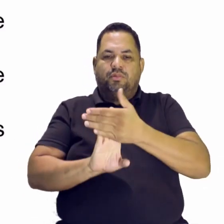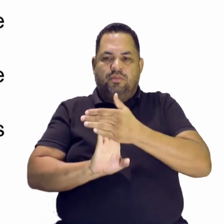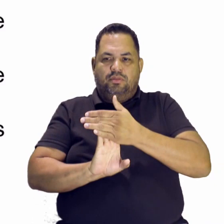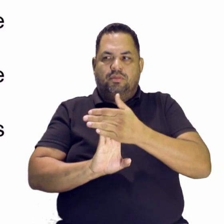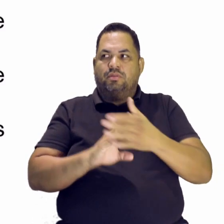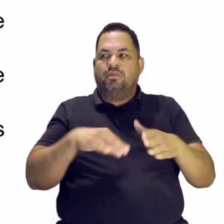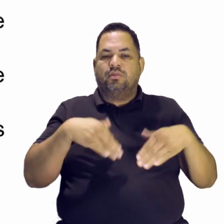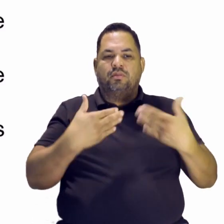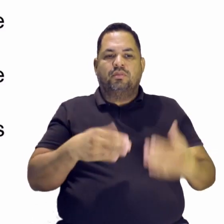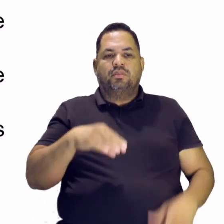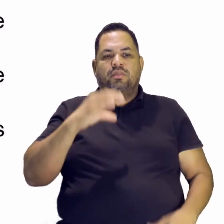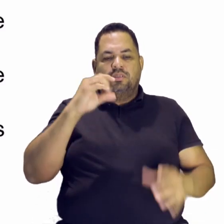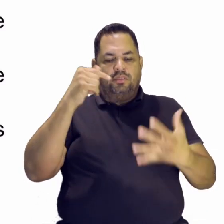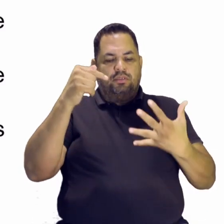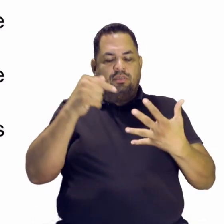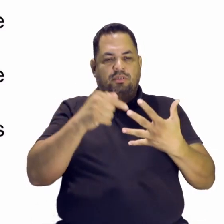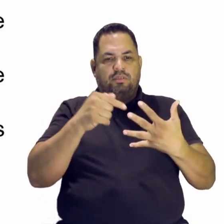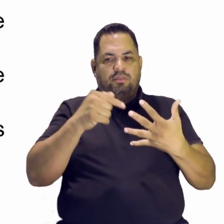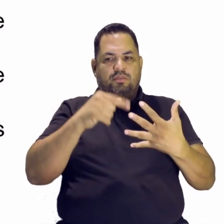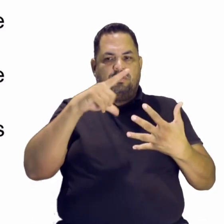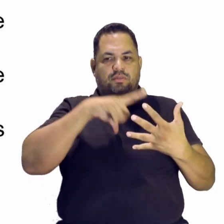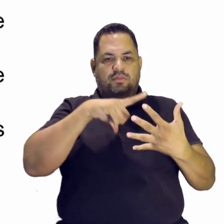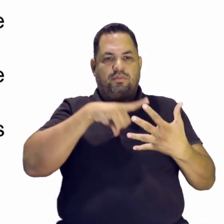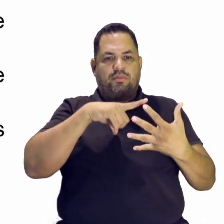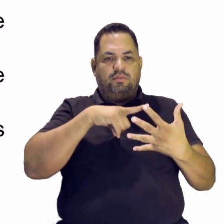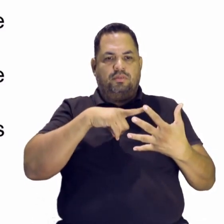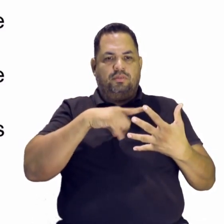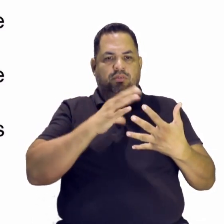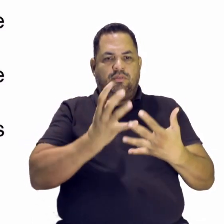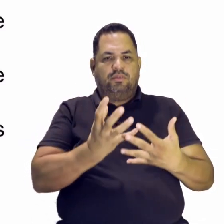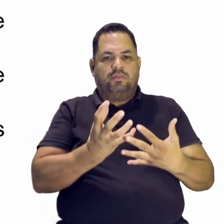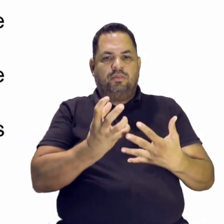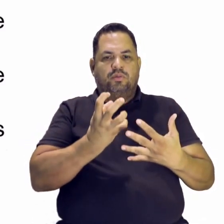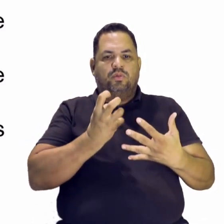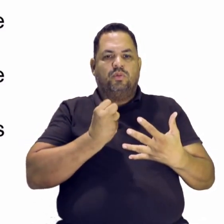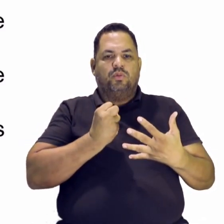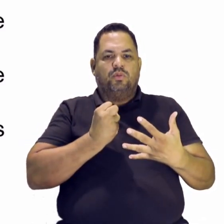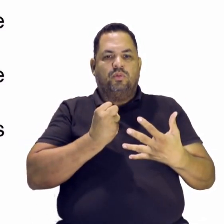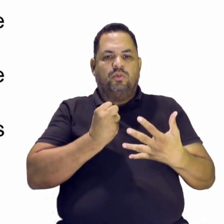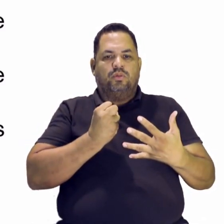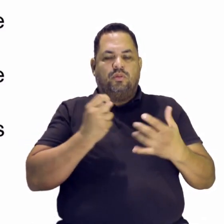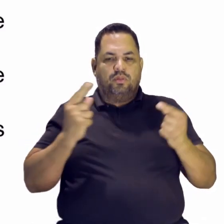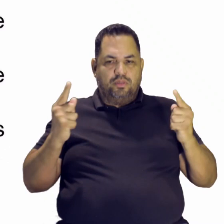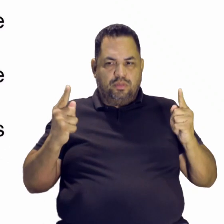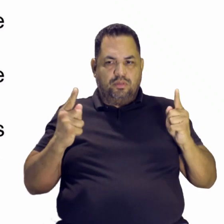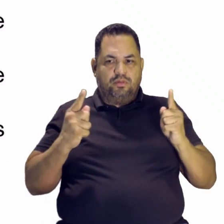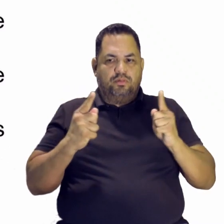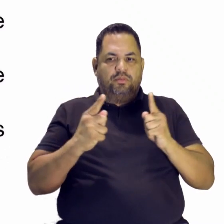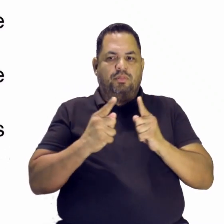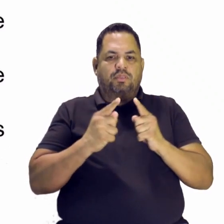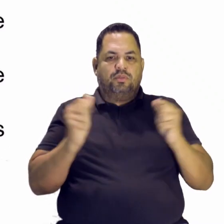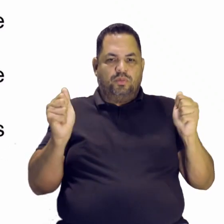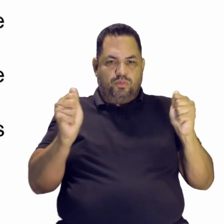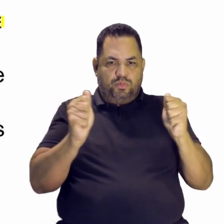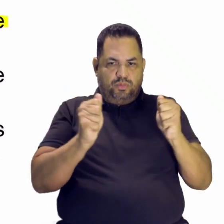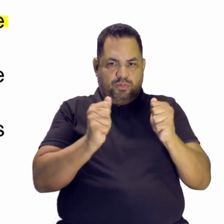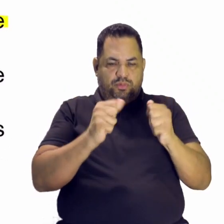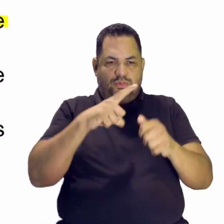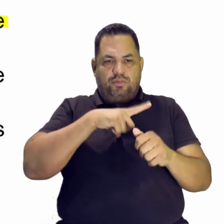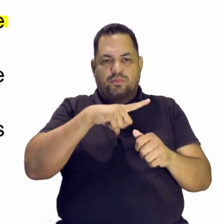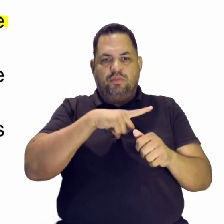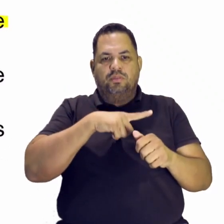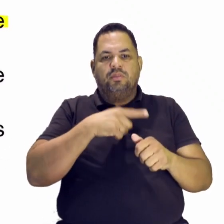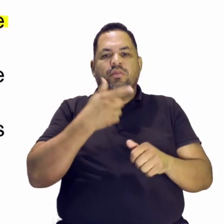Na letra C, eu tenho uma fase de contração, que é o encurtamento, eu tenho uma